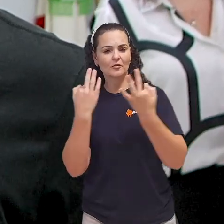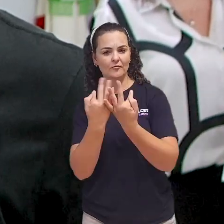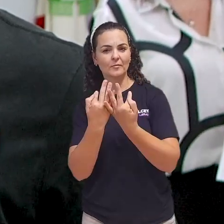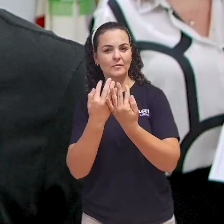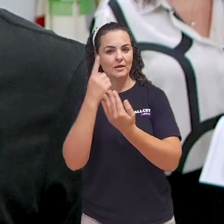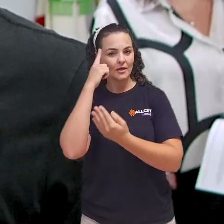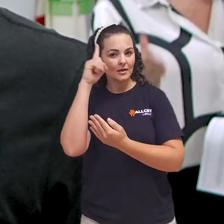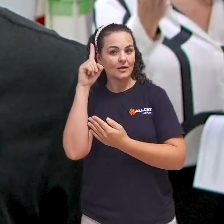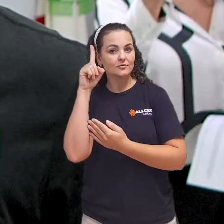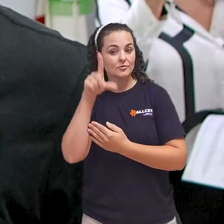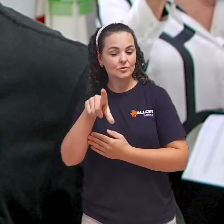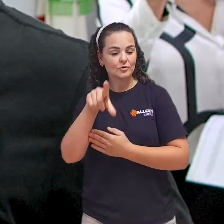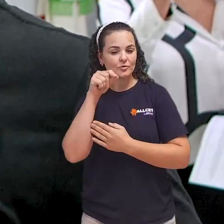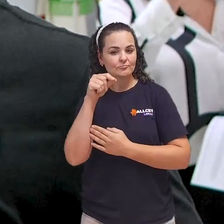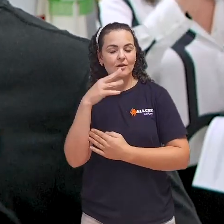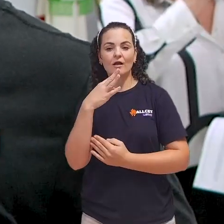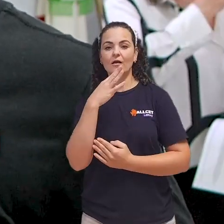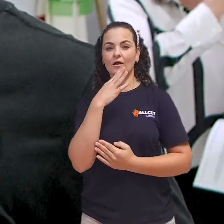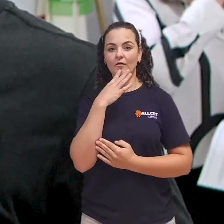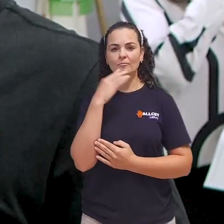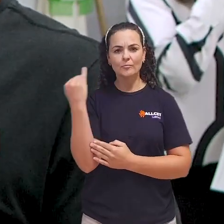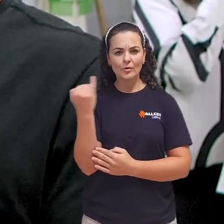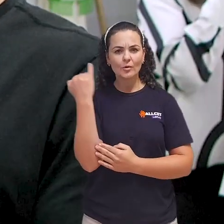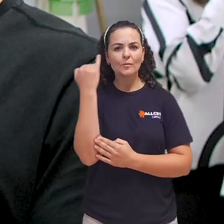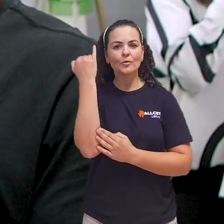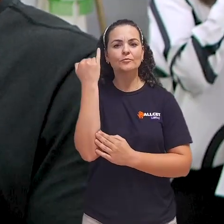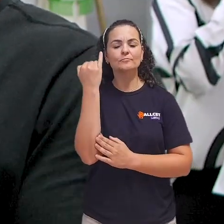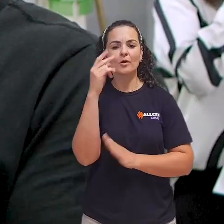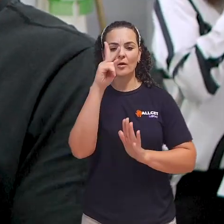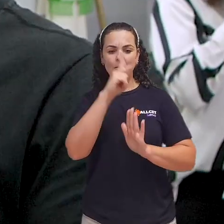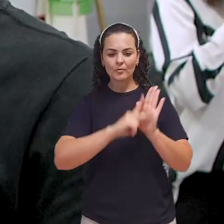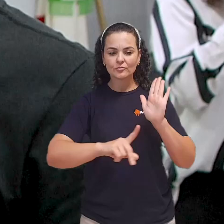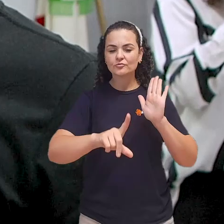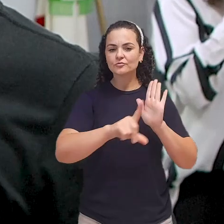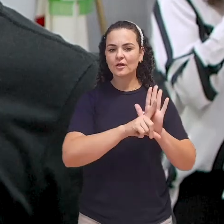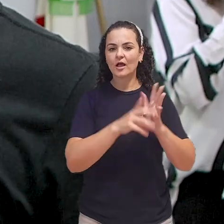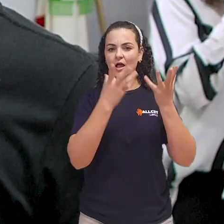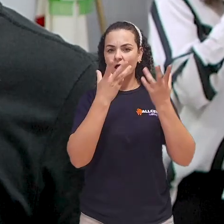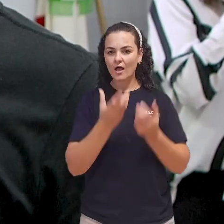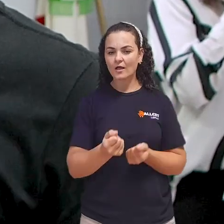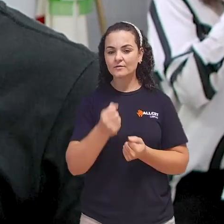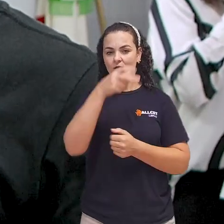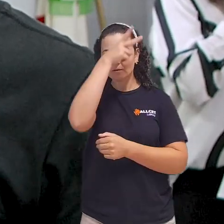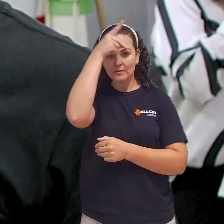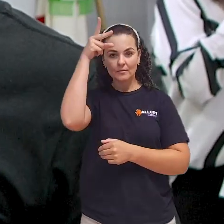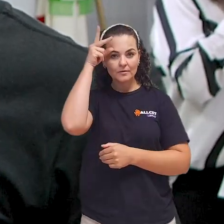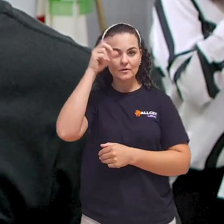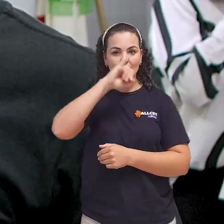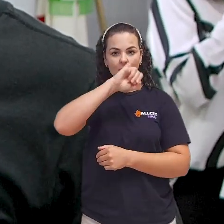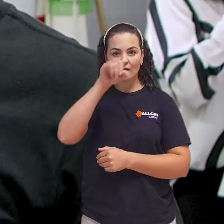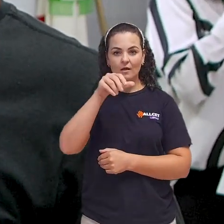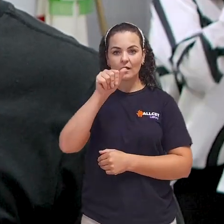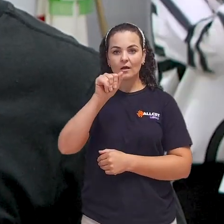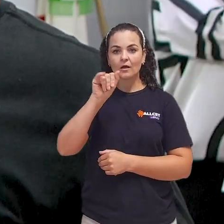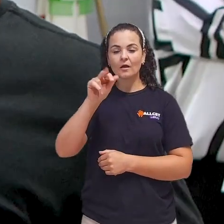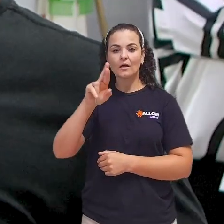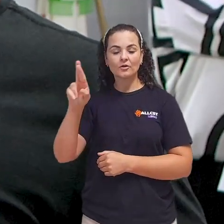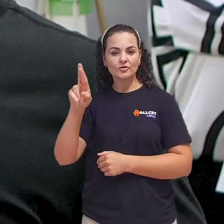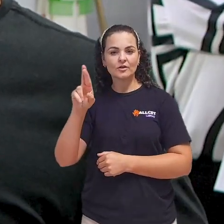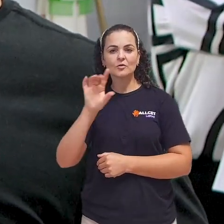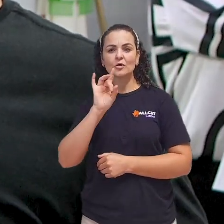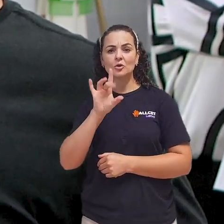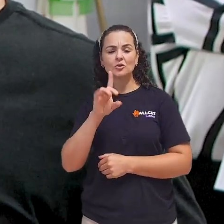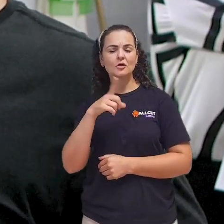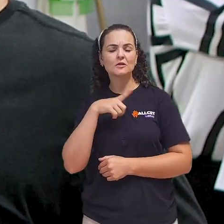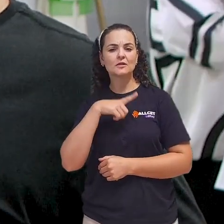muito importante, esse reconhecimento, e com esse projeto de lei, que agora a gente espera ser sancionado pelo prefeito Jair Franzen,